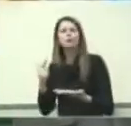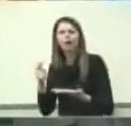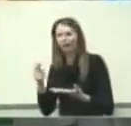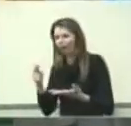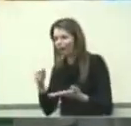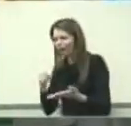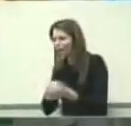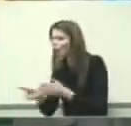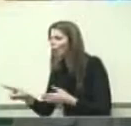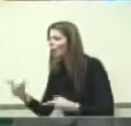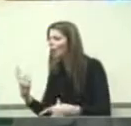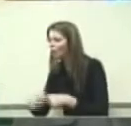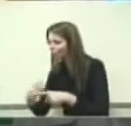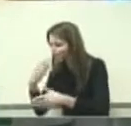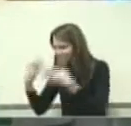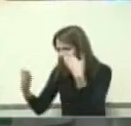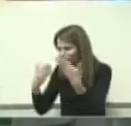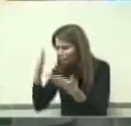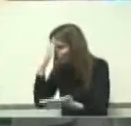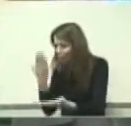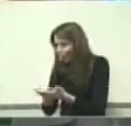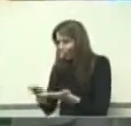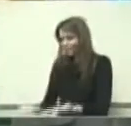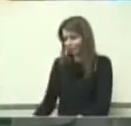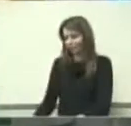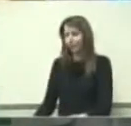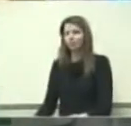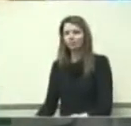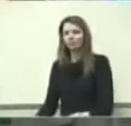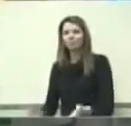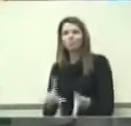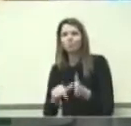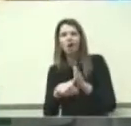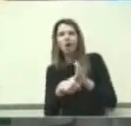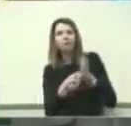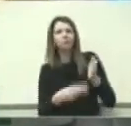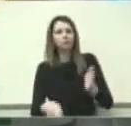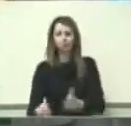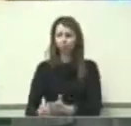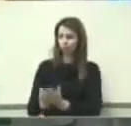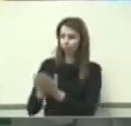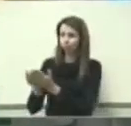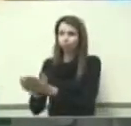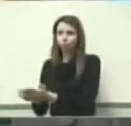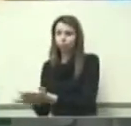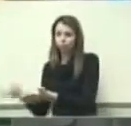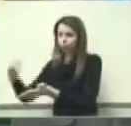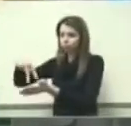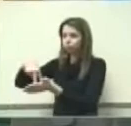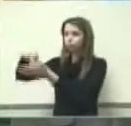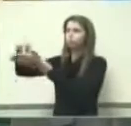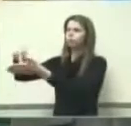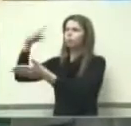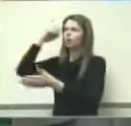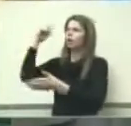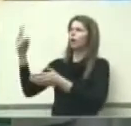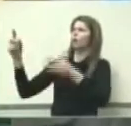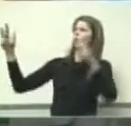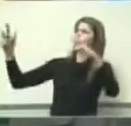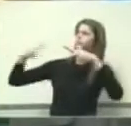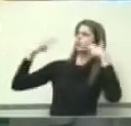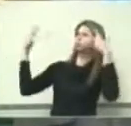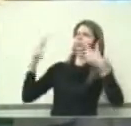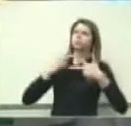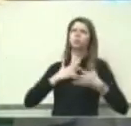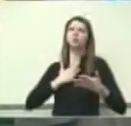duvidaste e quando subiram para o barco acalmou o vento Então